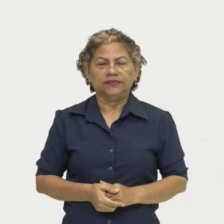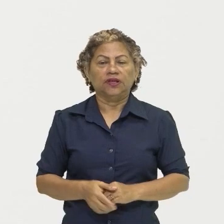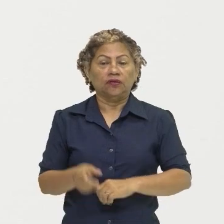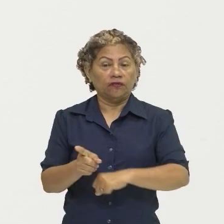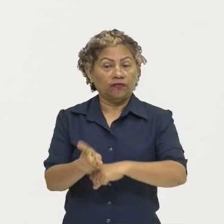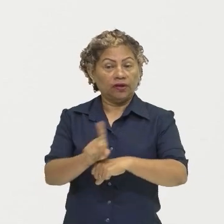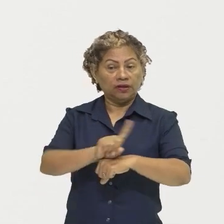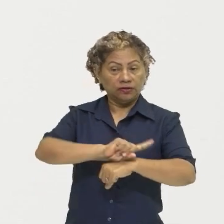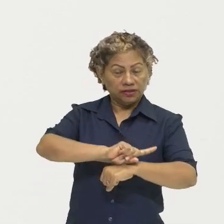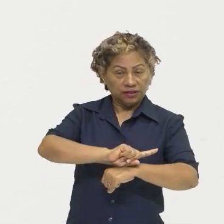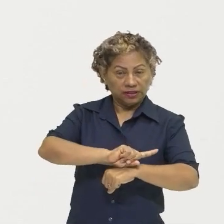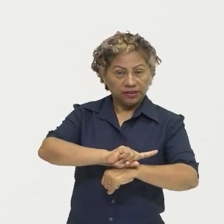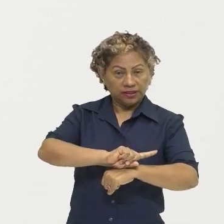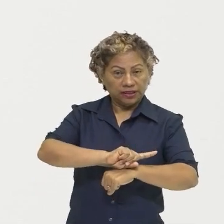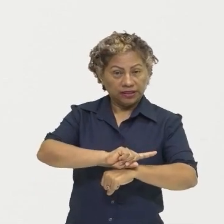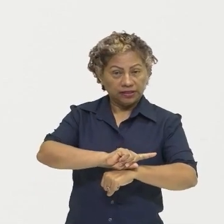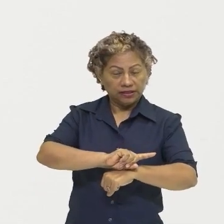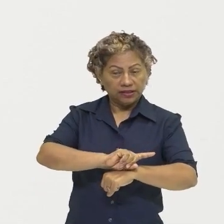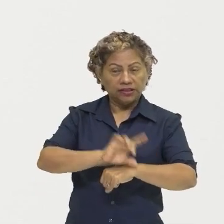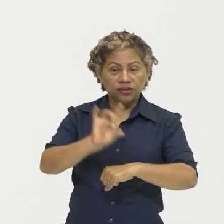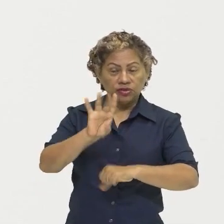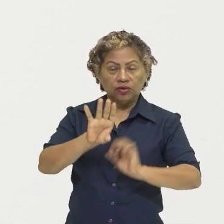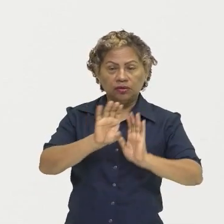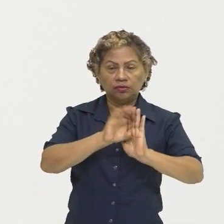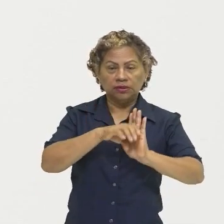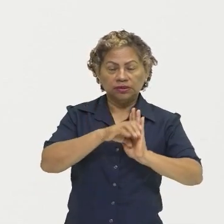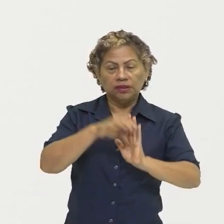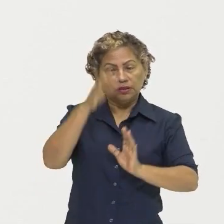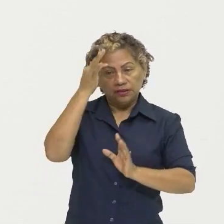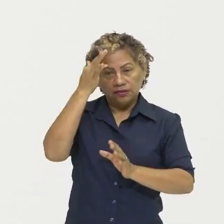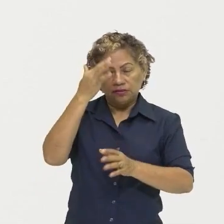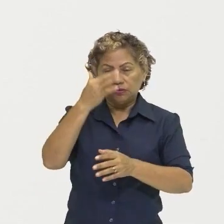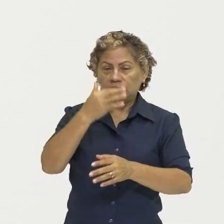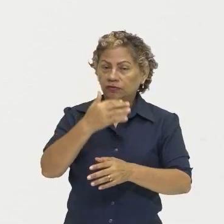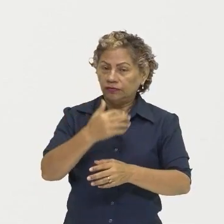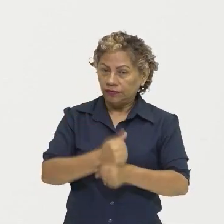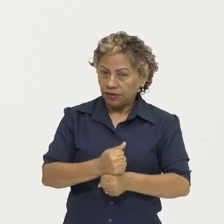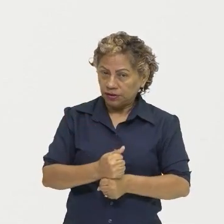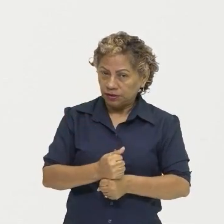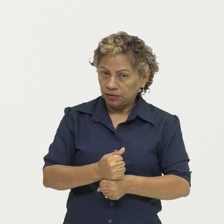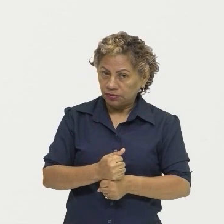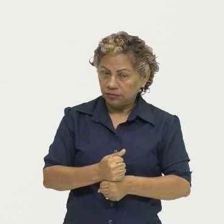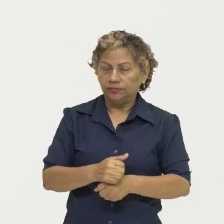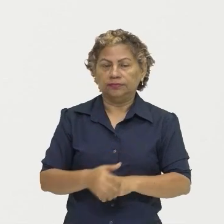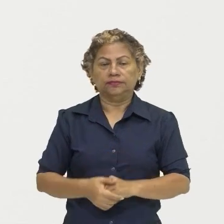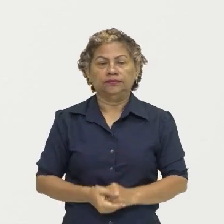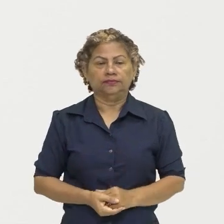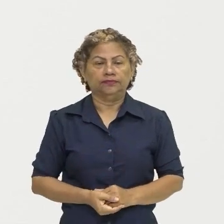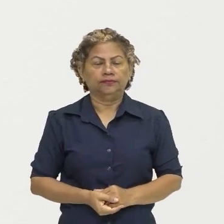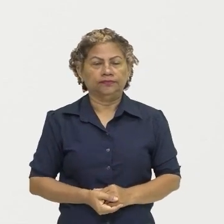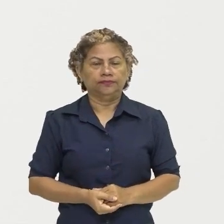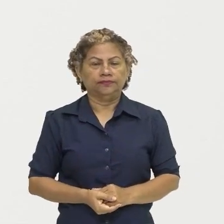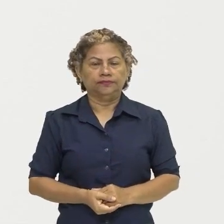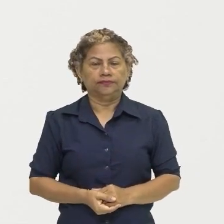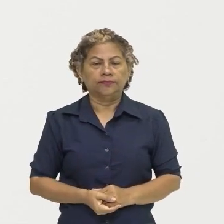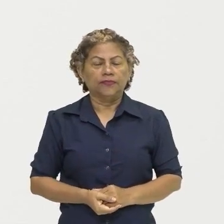Conceito físico, só que ela é uma grandeza vetorial.